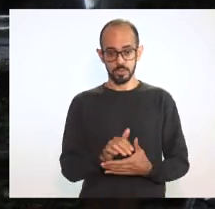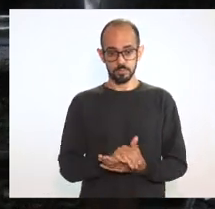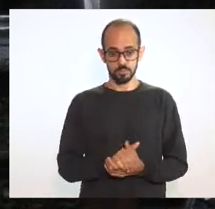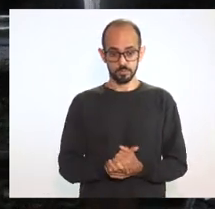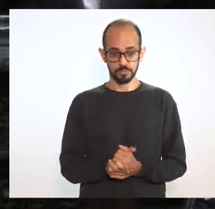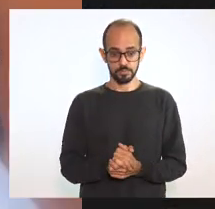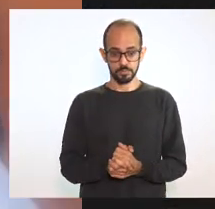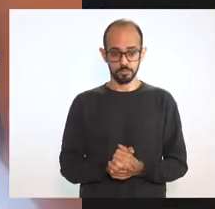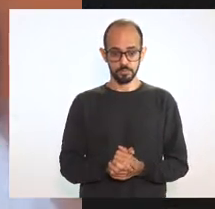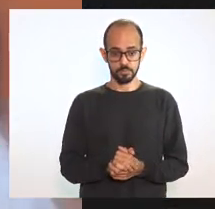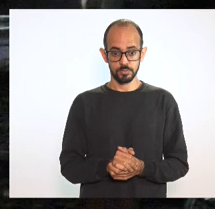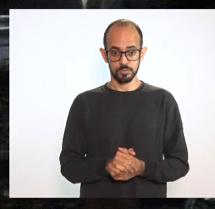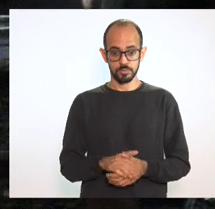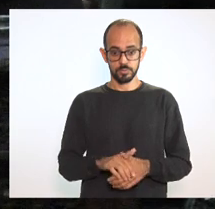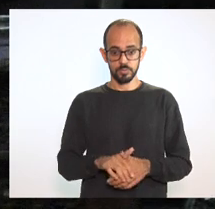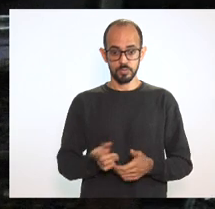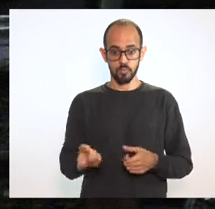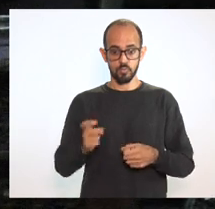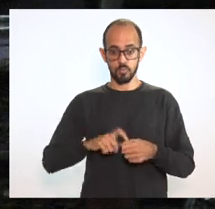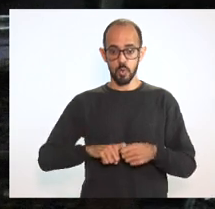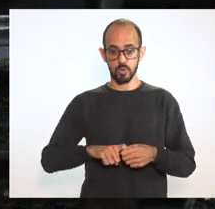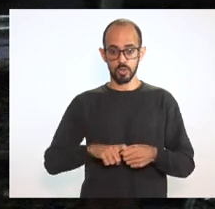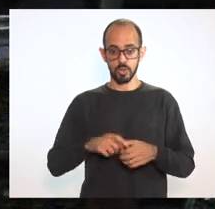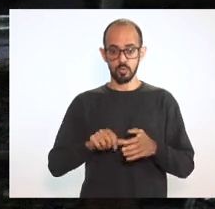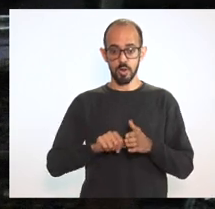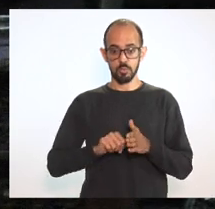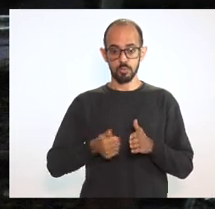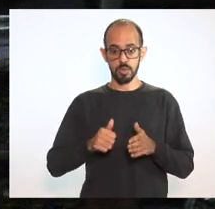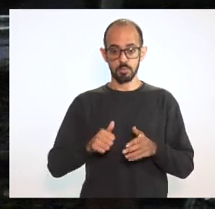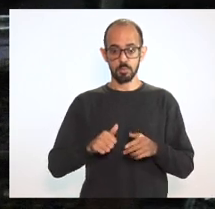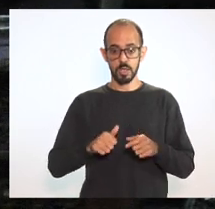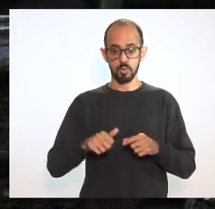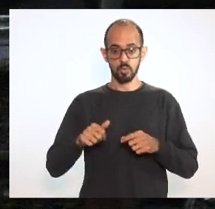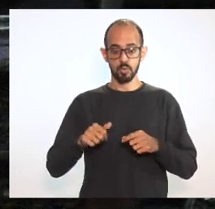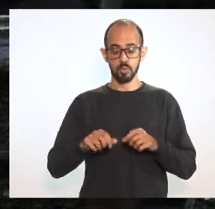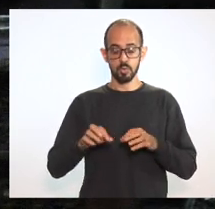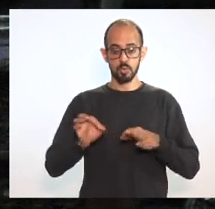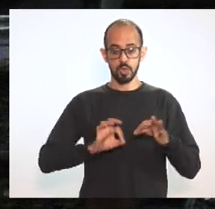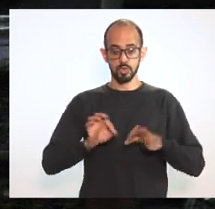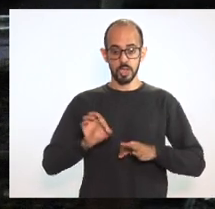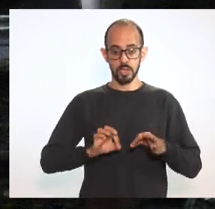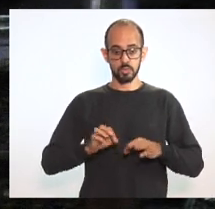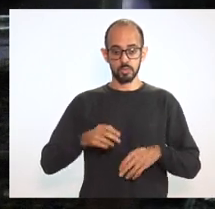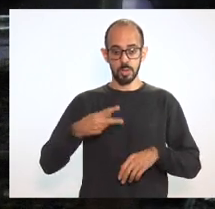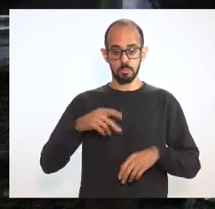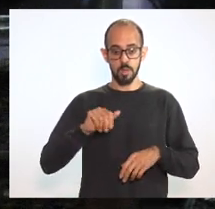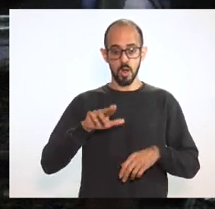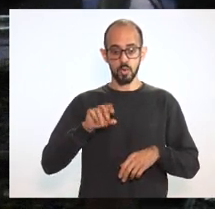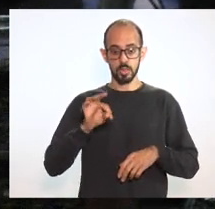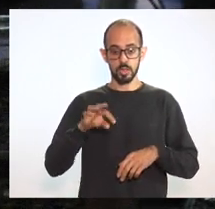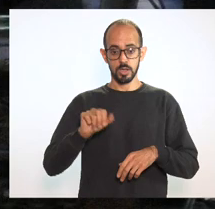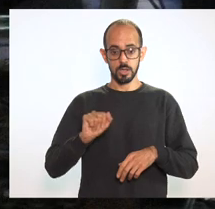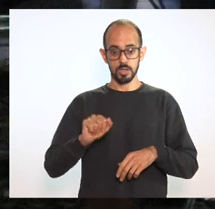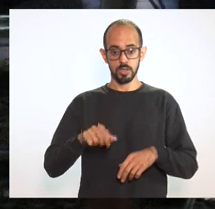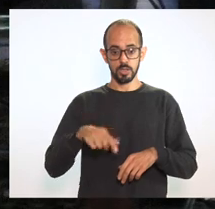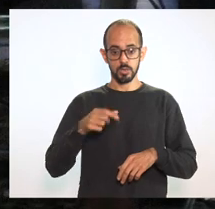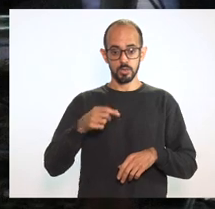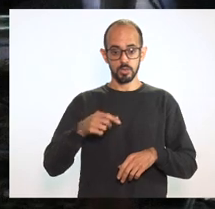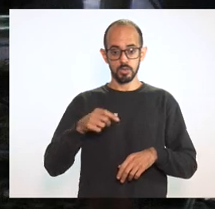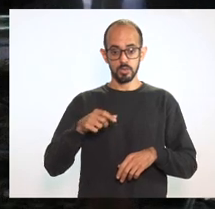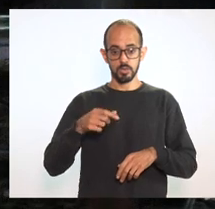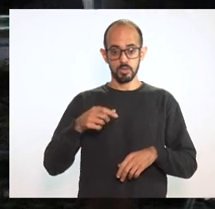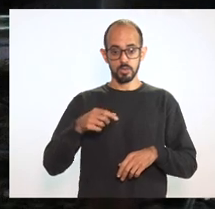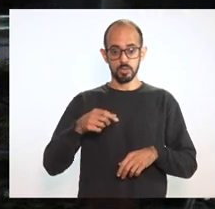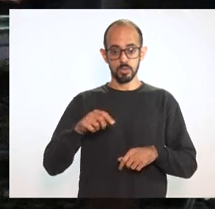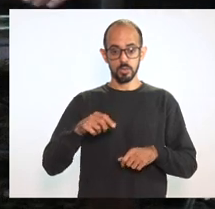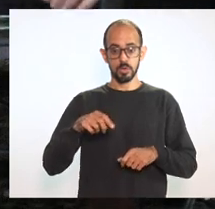presidente. Voltamos ao primeiro projeto da pauta, em regime de urgência, em discussão única, projeto de lei 3539 de 21, de autoria do deputado